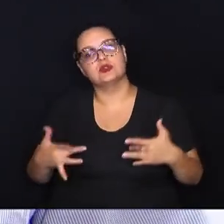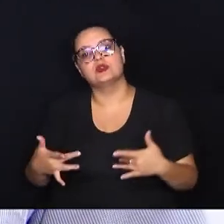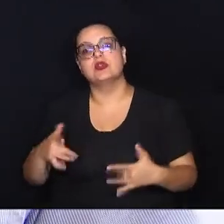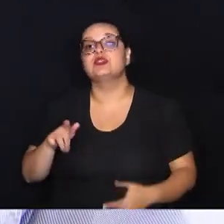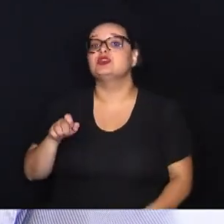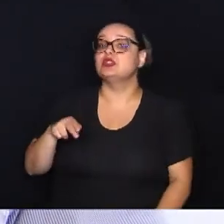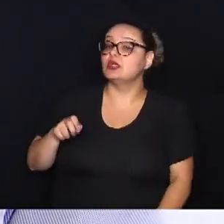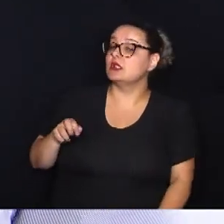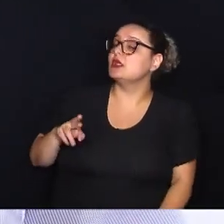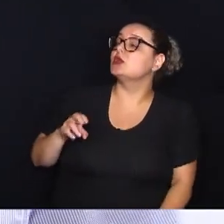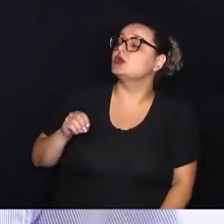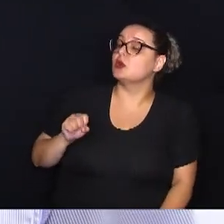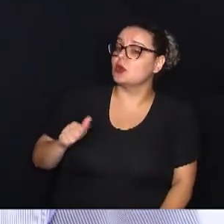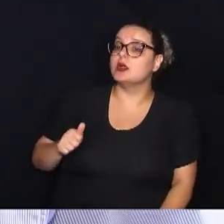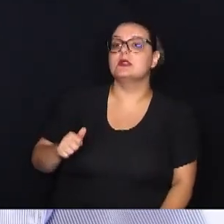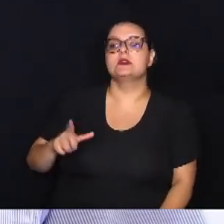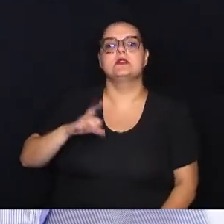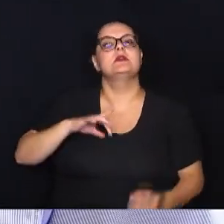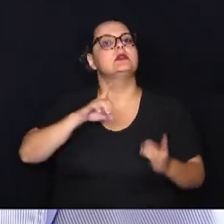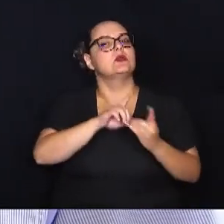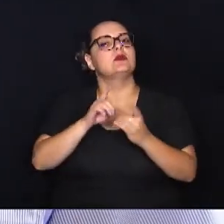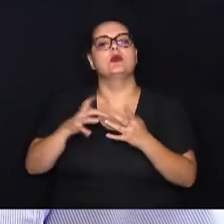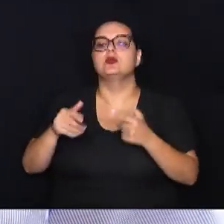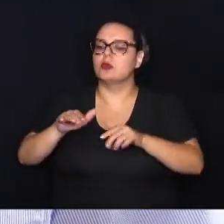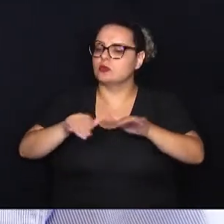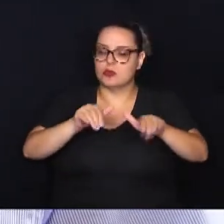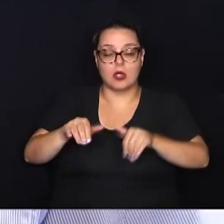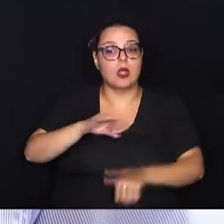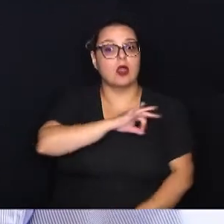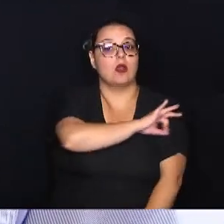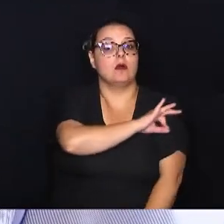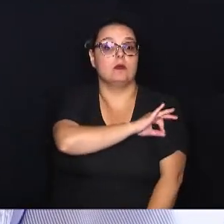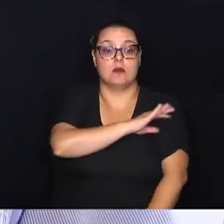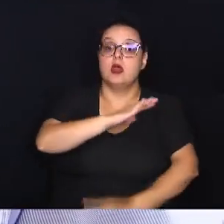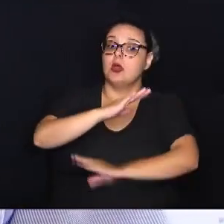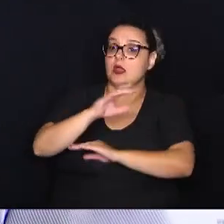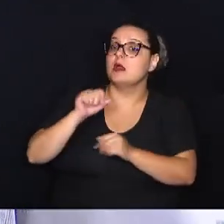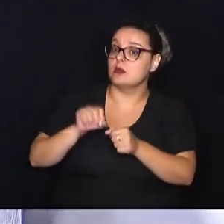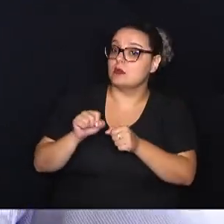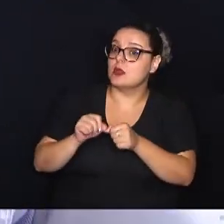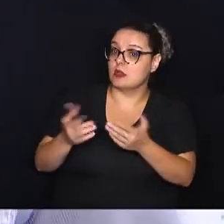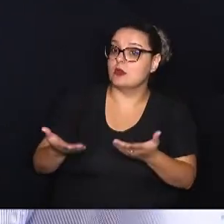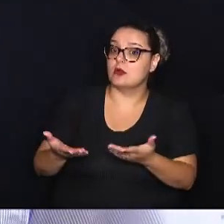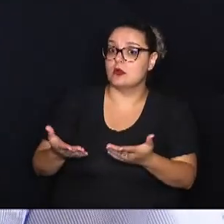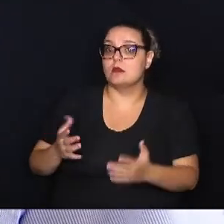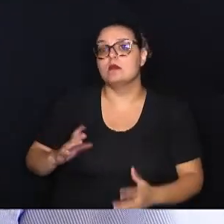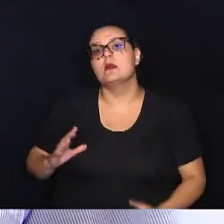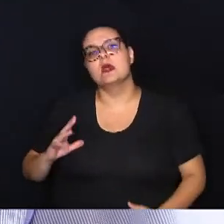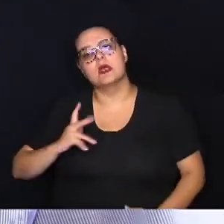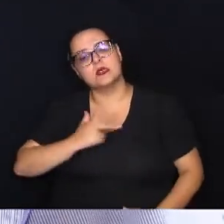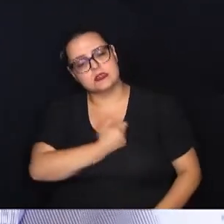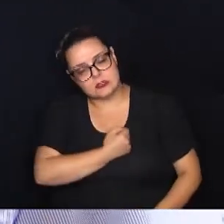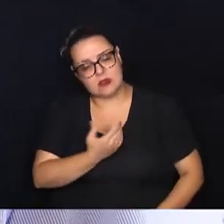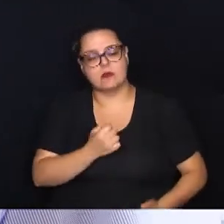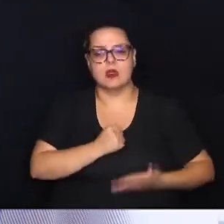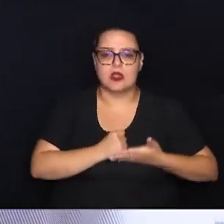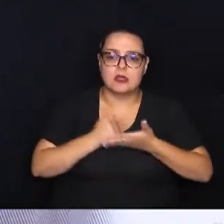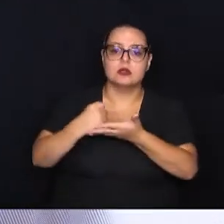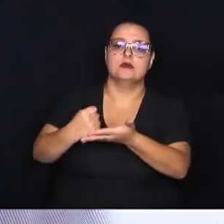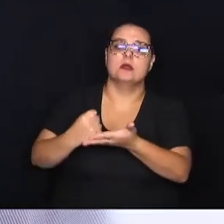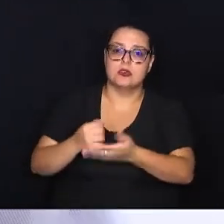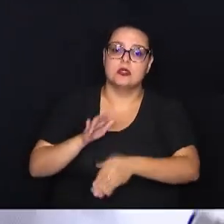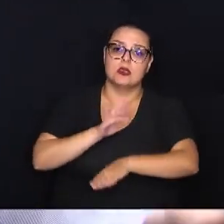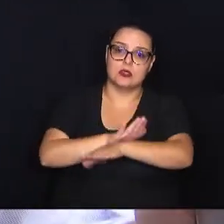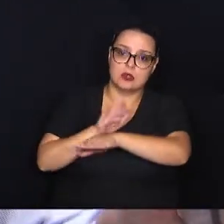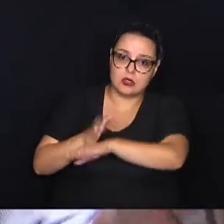generosa e tem atendido a todos os chamamentos que a Prefeitura e a Câmara fazem, né, para socorrer e cuidar daquelas famílias que